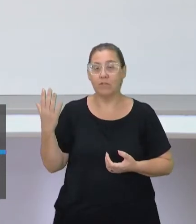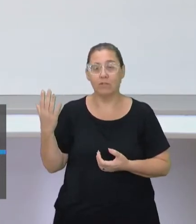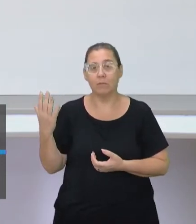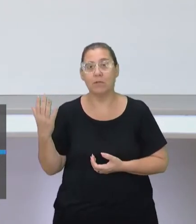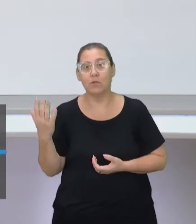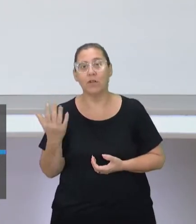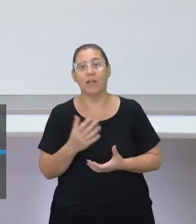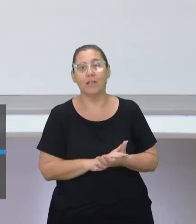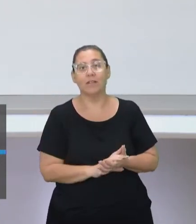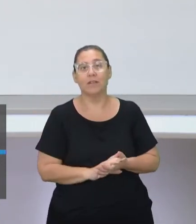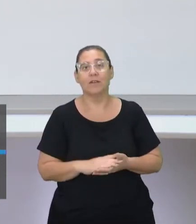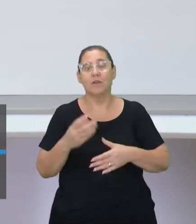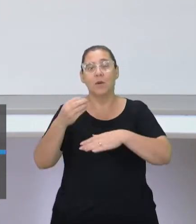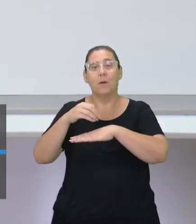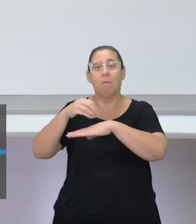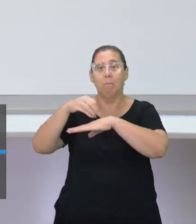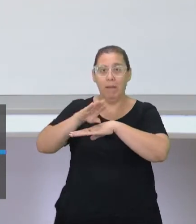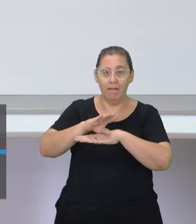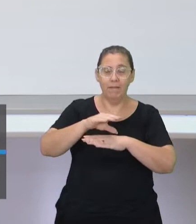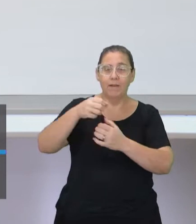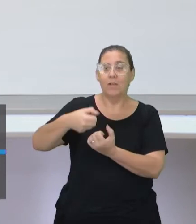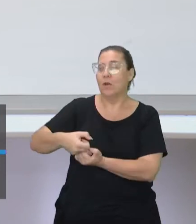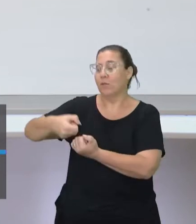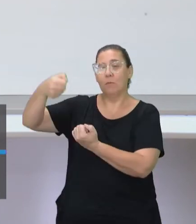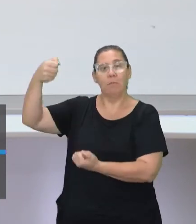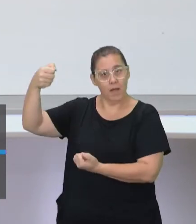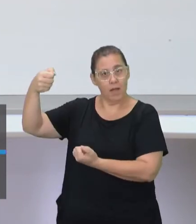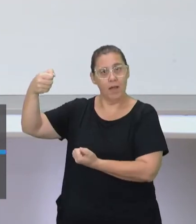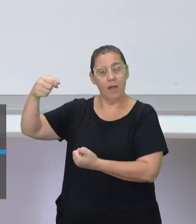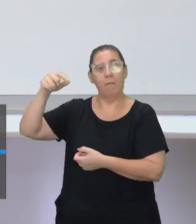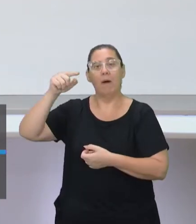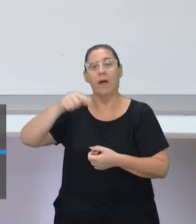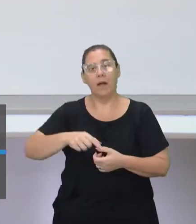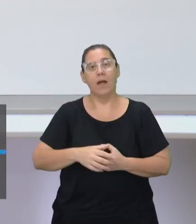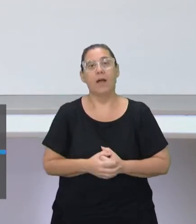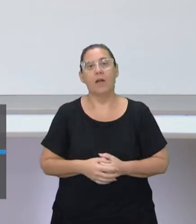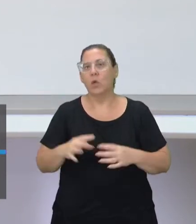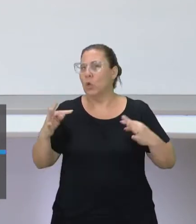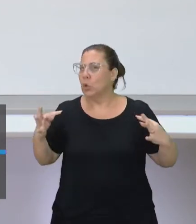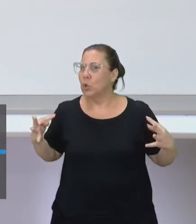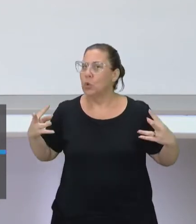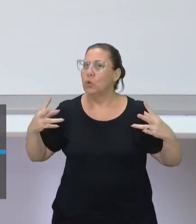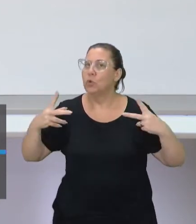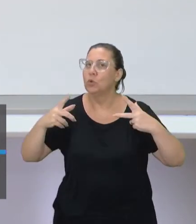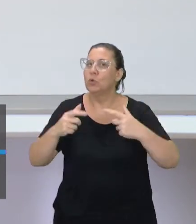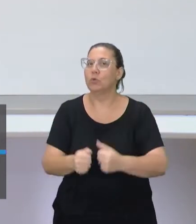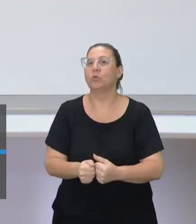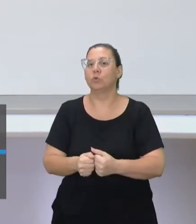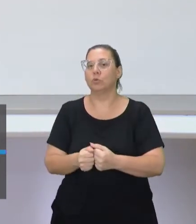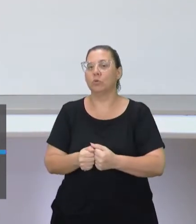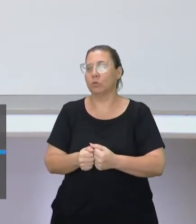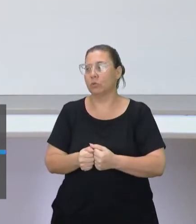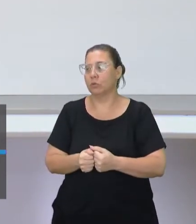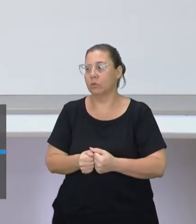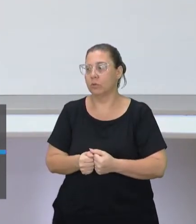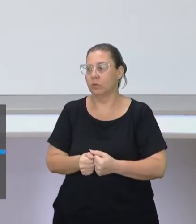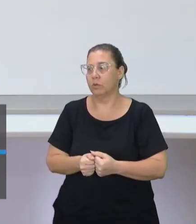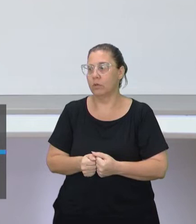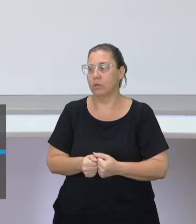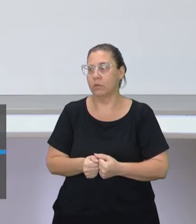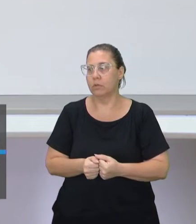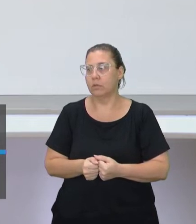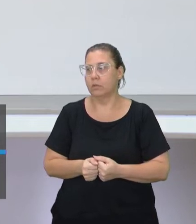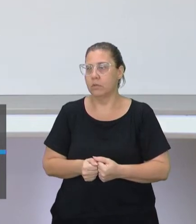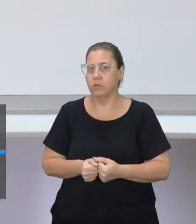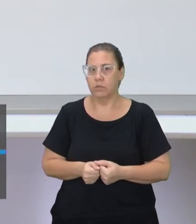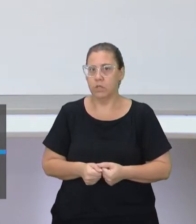uma sugestão do mapa, é que isso tudo seja feito, né, que o nosso objeto do conhecimento